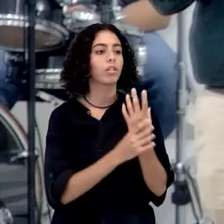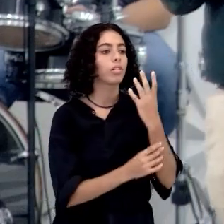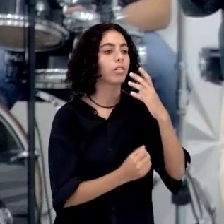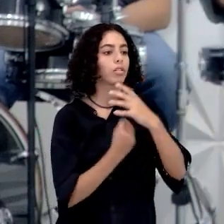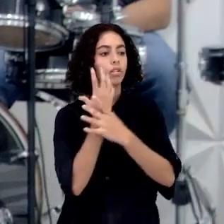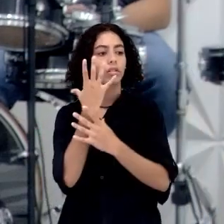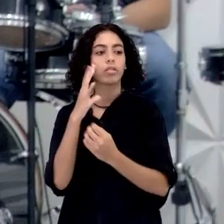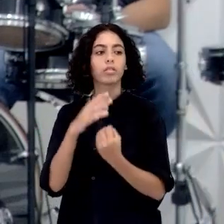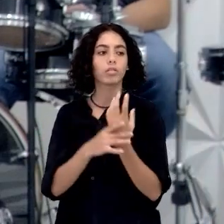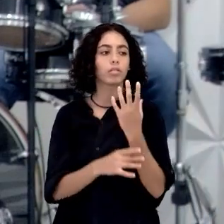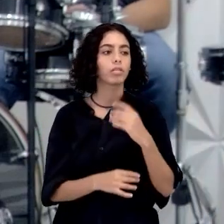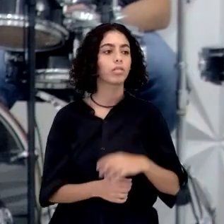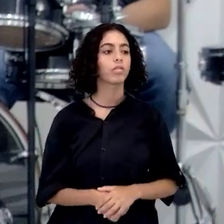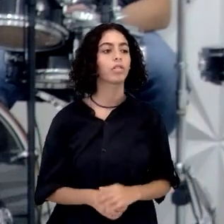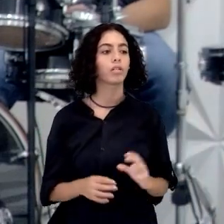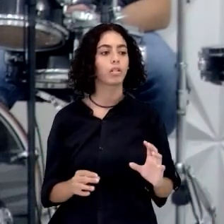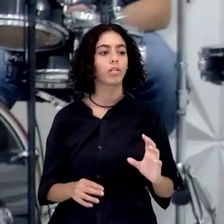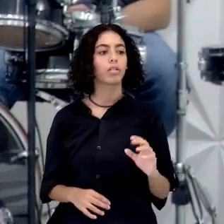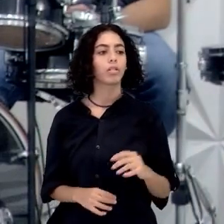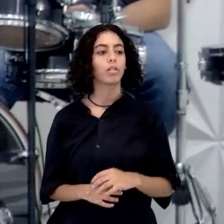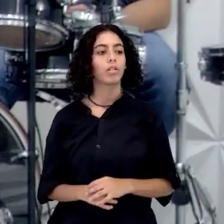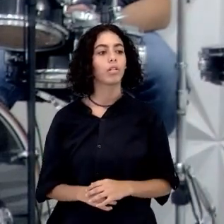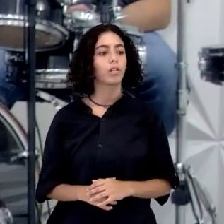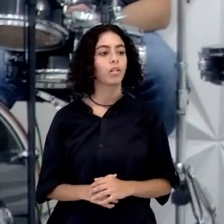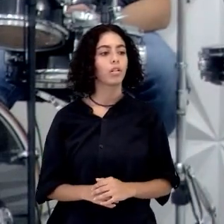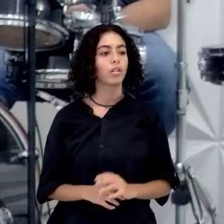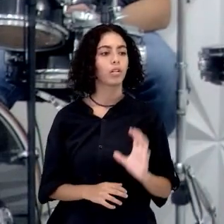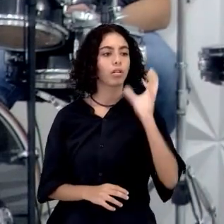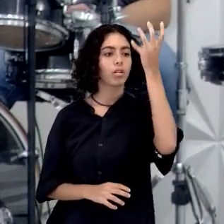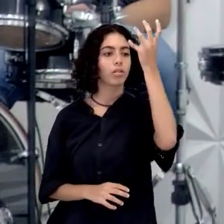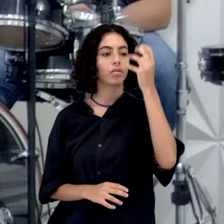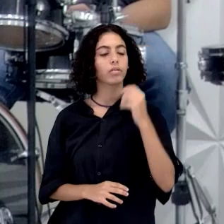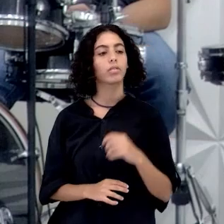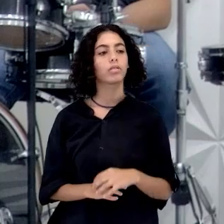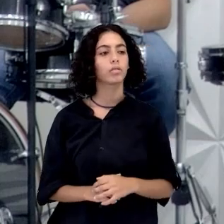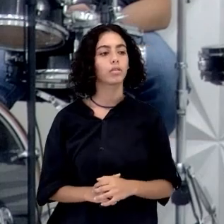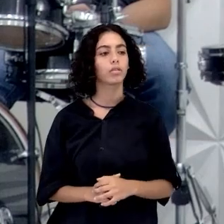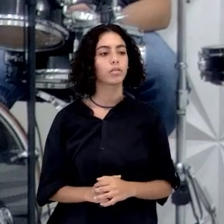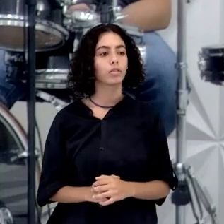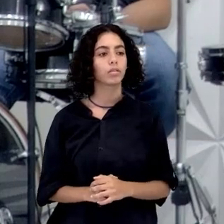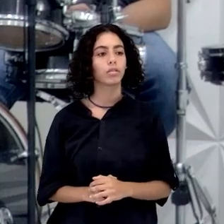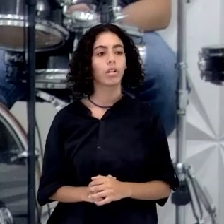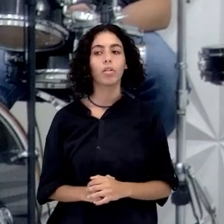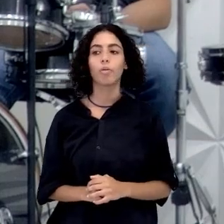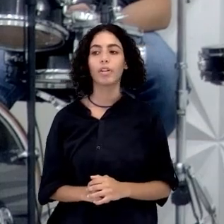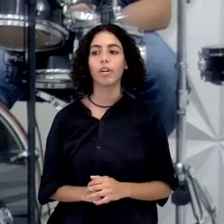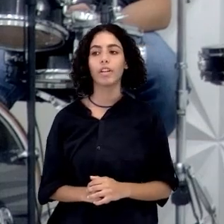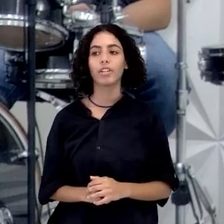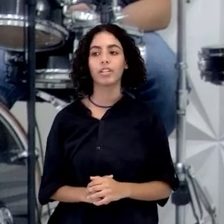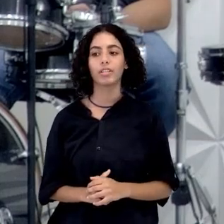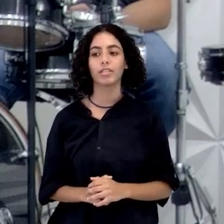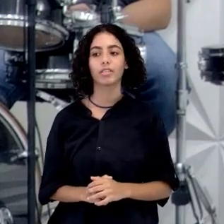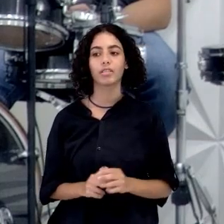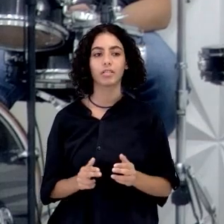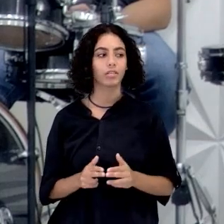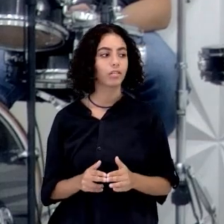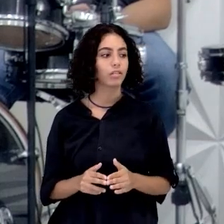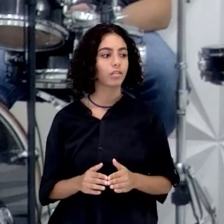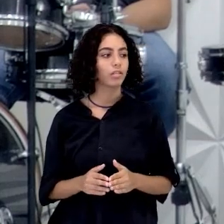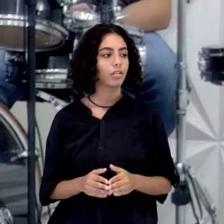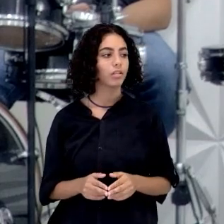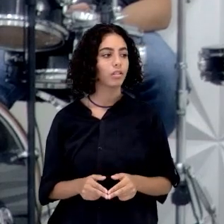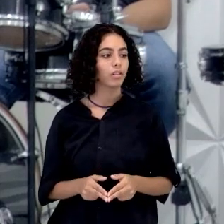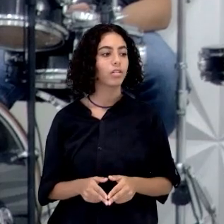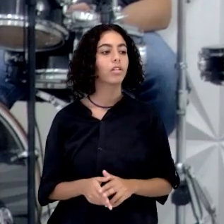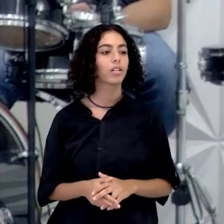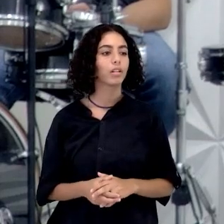partir de Noé e da sua família. De fato, existe sim a tragédia. Como eu falei, a tragédia da